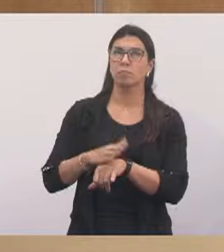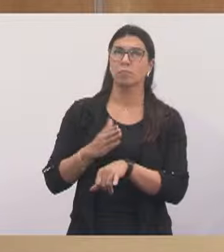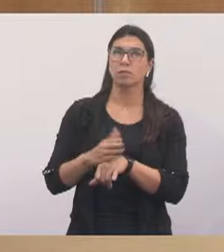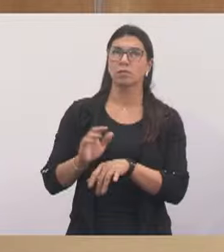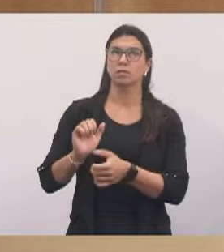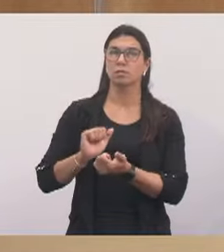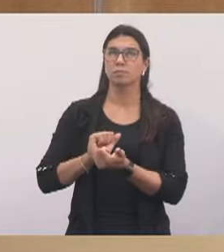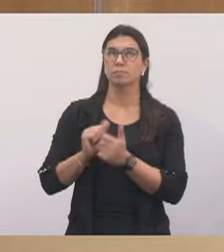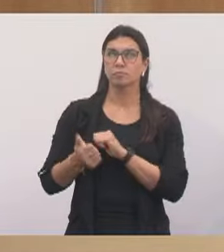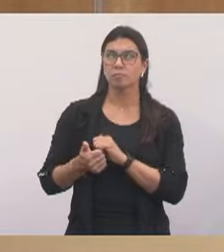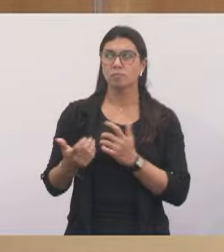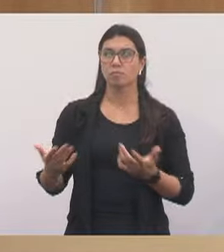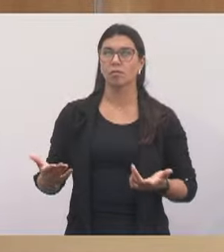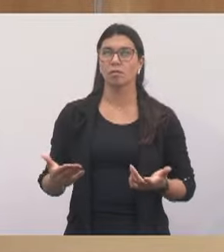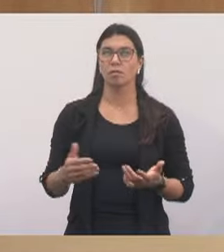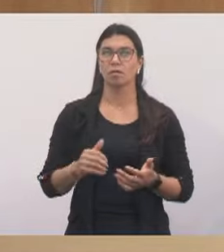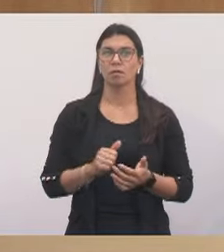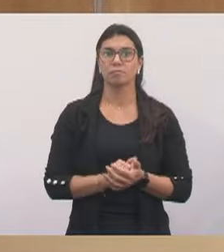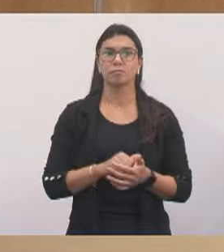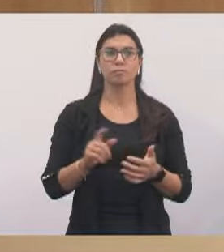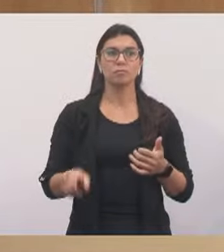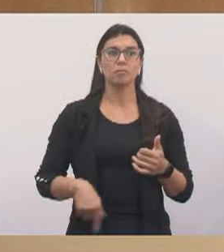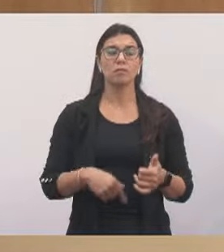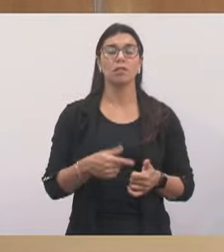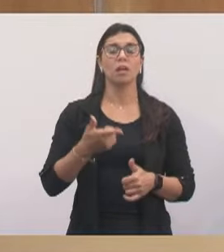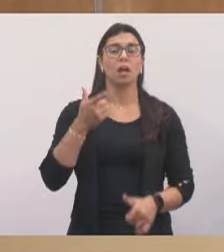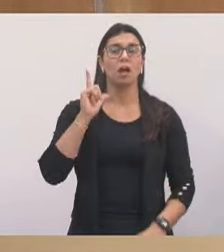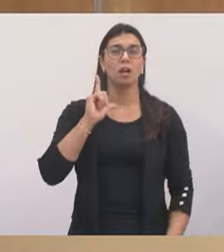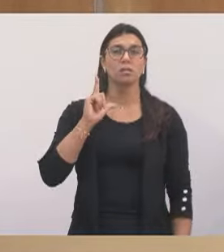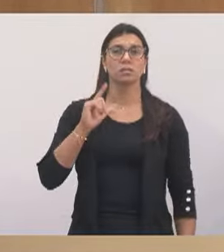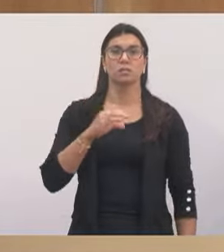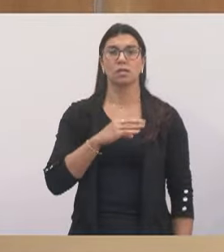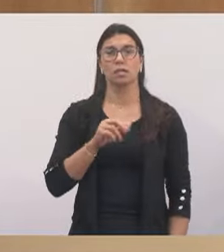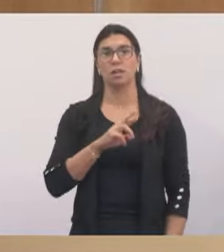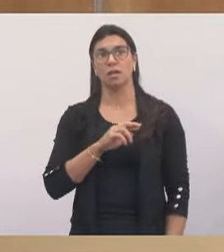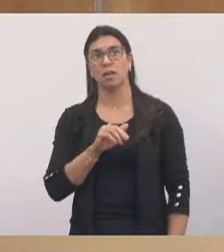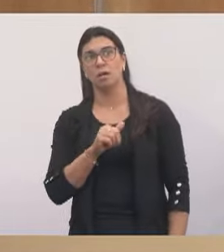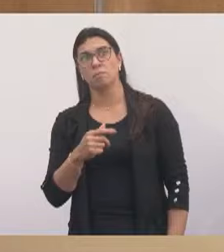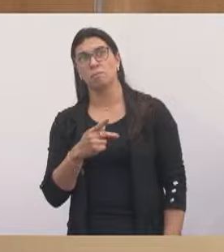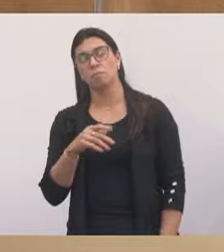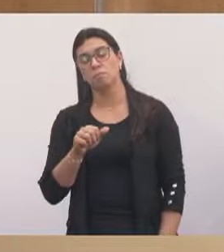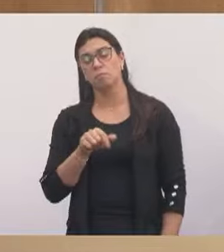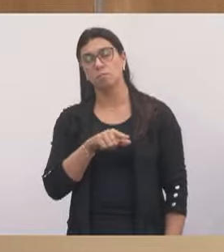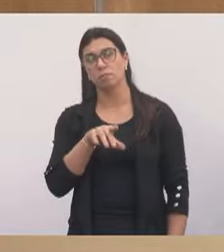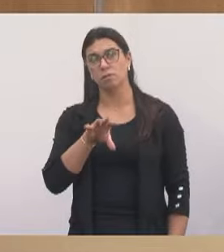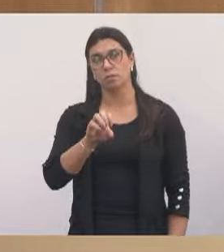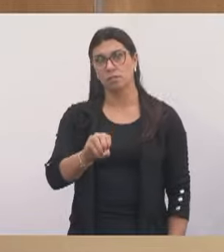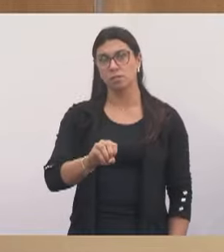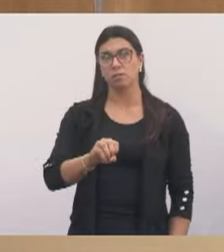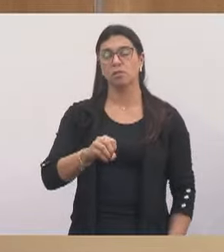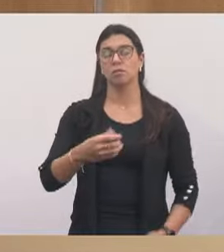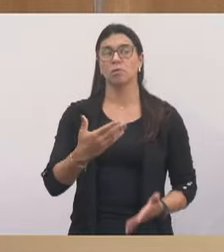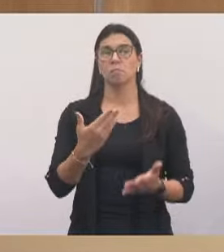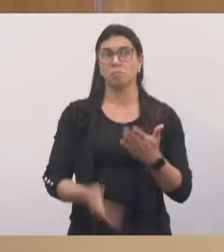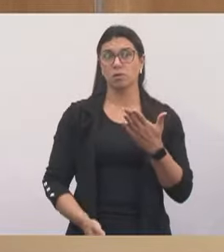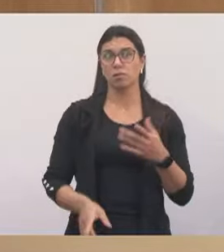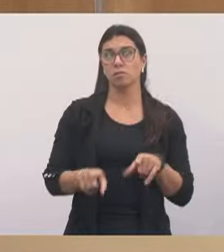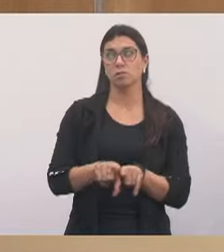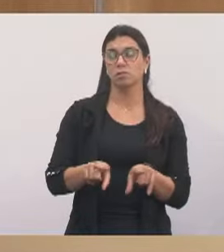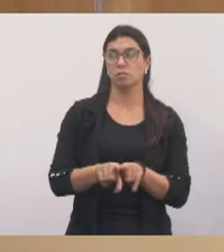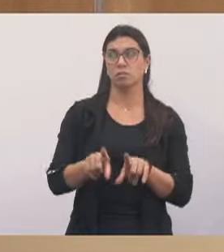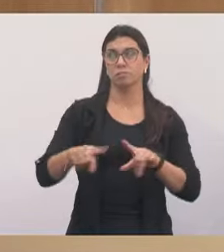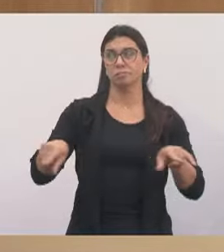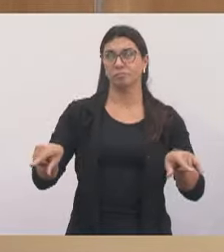como o Carrapatão, não é isso? Não é? Então, ao longo do tempo, nós fomos perdendo essas áreas de campo